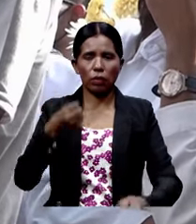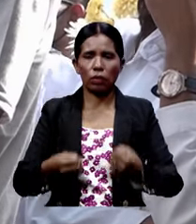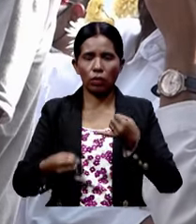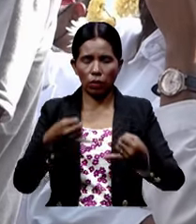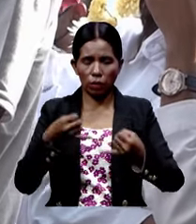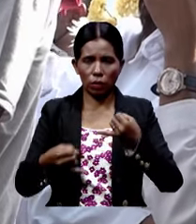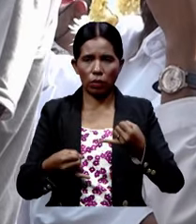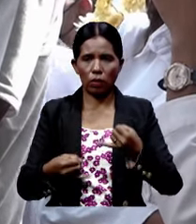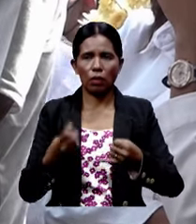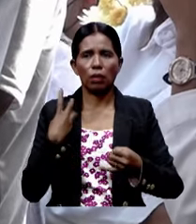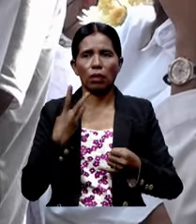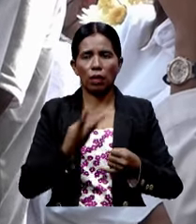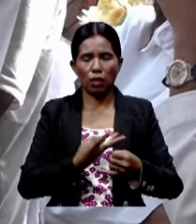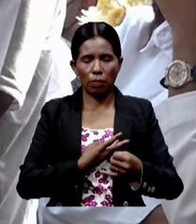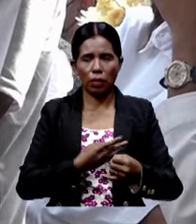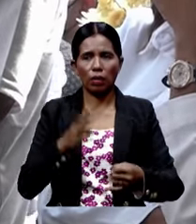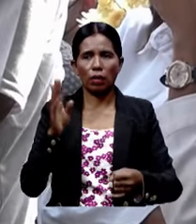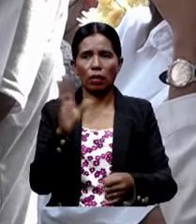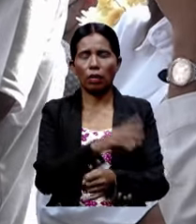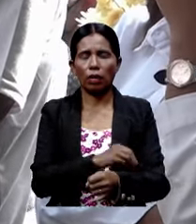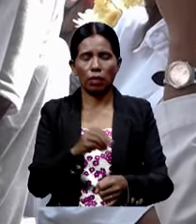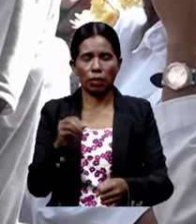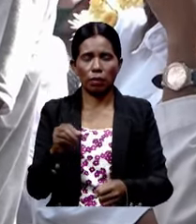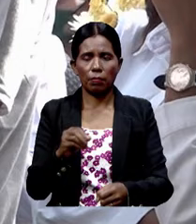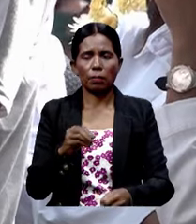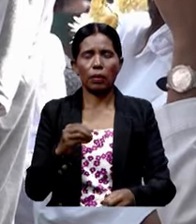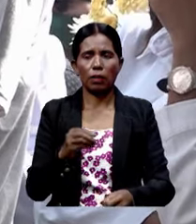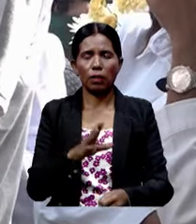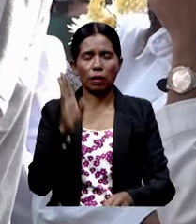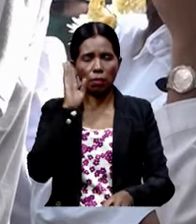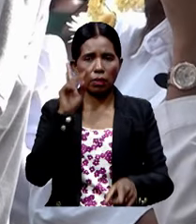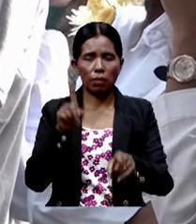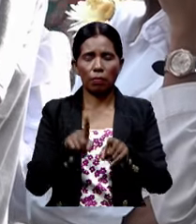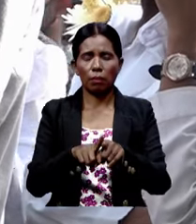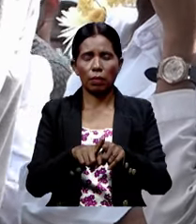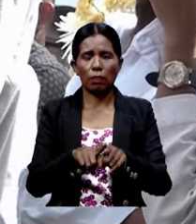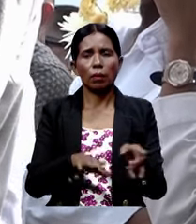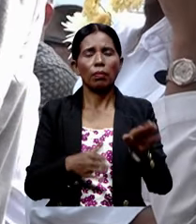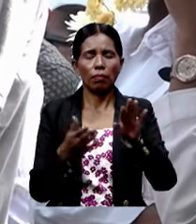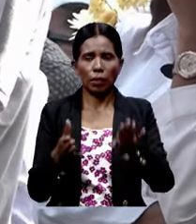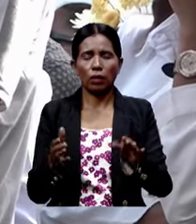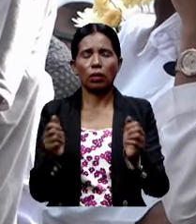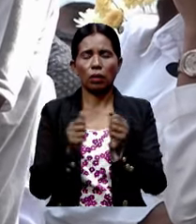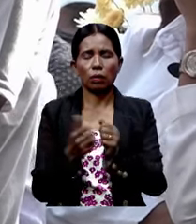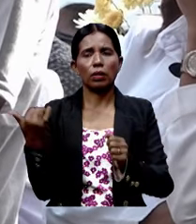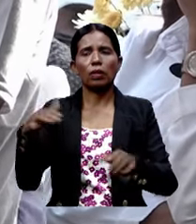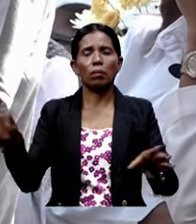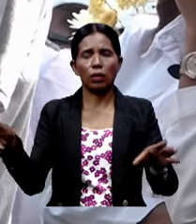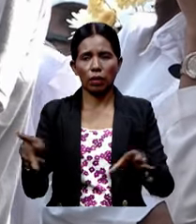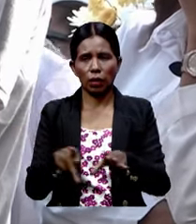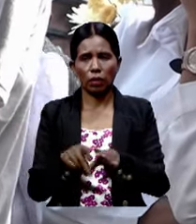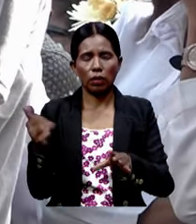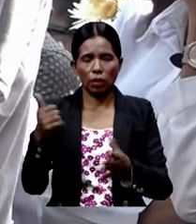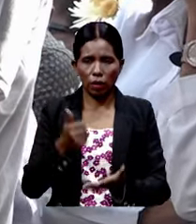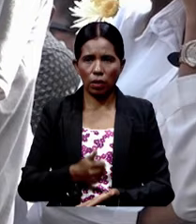neve a minha matrinha nessa tutela lá. Possível na presença, não possível de